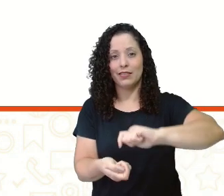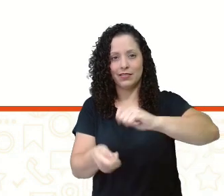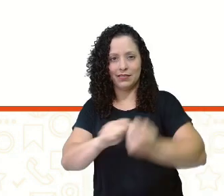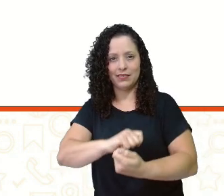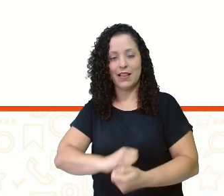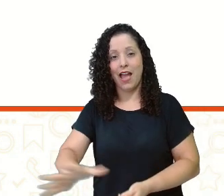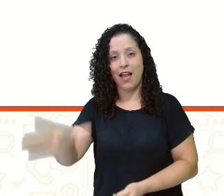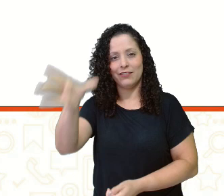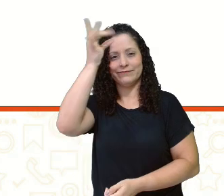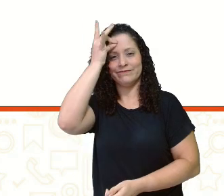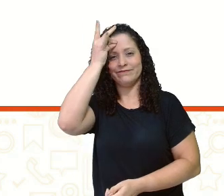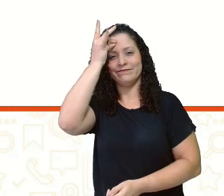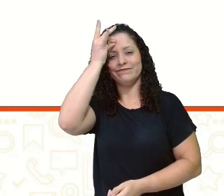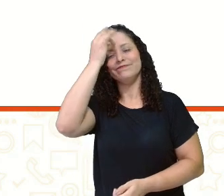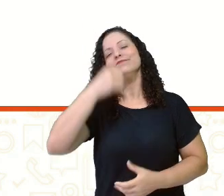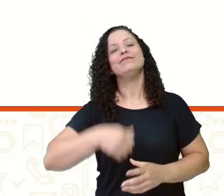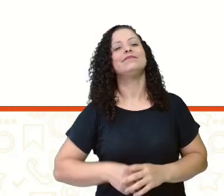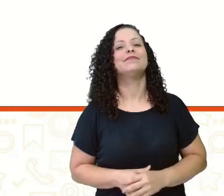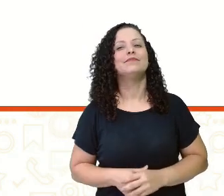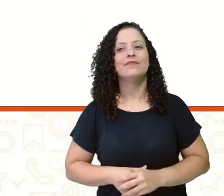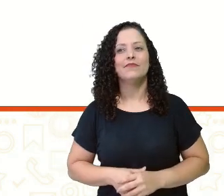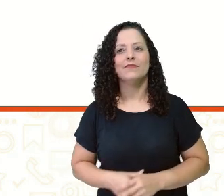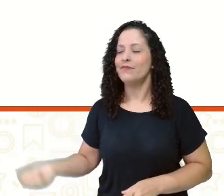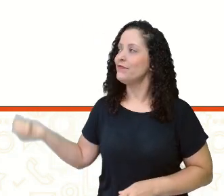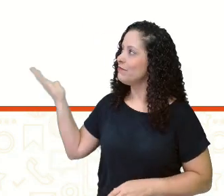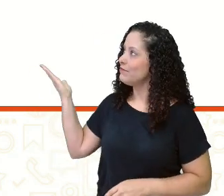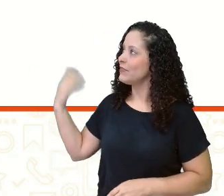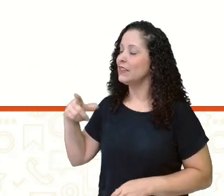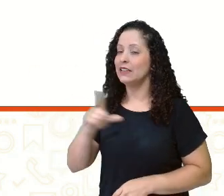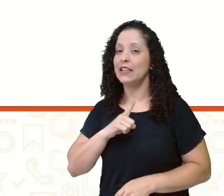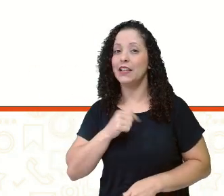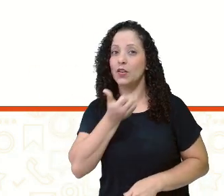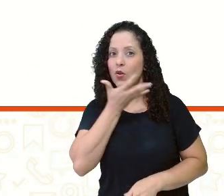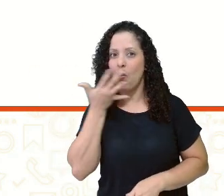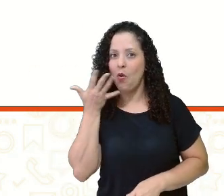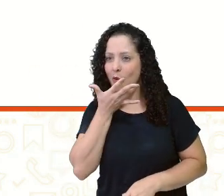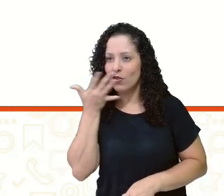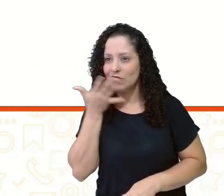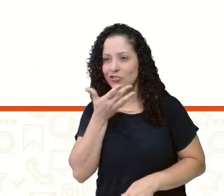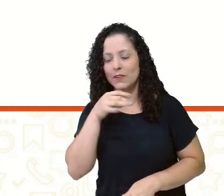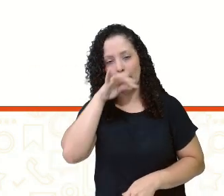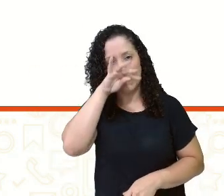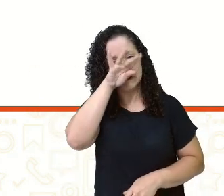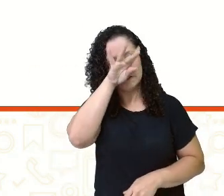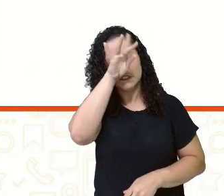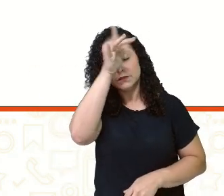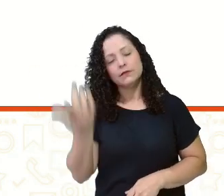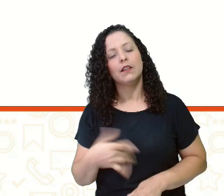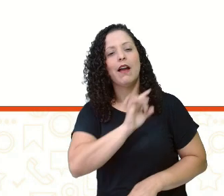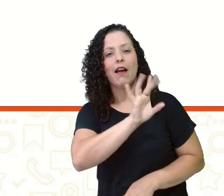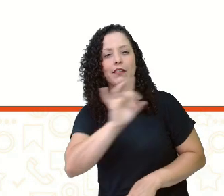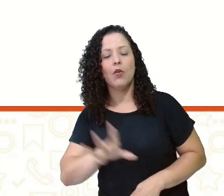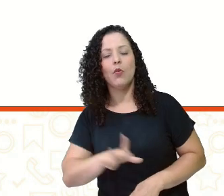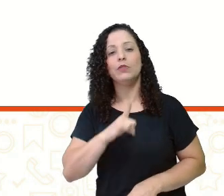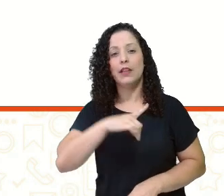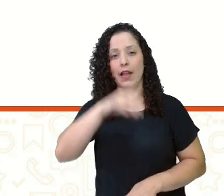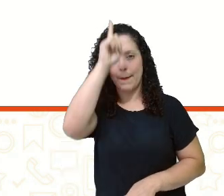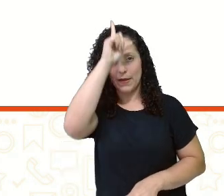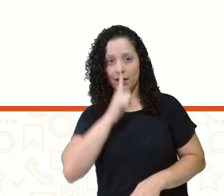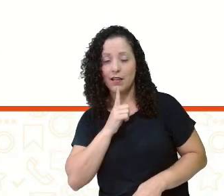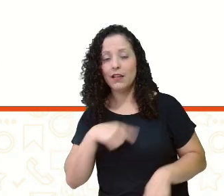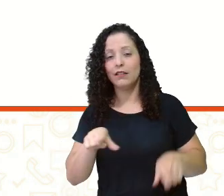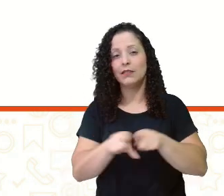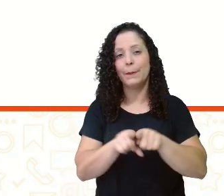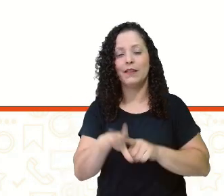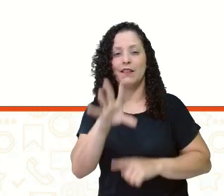processo de aprendizagem. Então, aí, vejam que eu coloquei as cores, né, a escrita das cores, amarelo e laranja. Então,